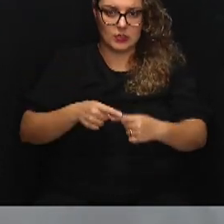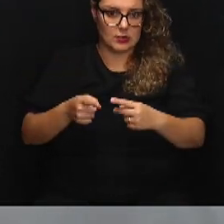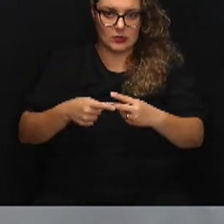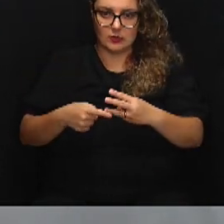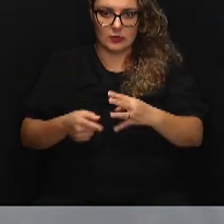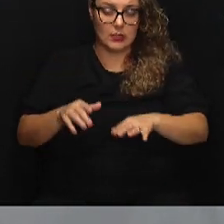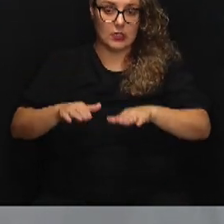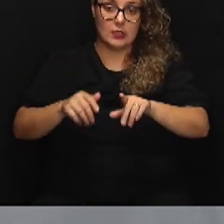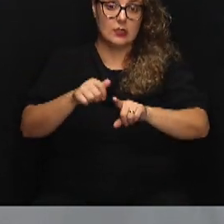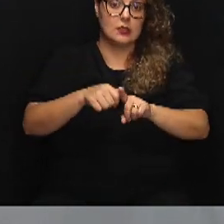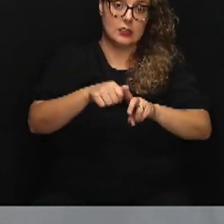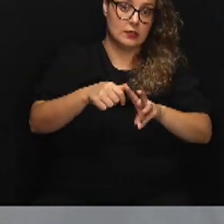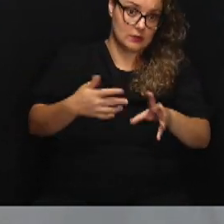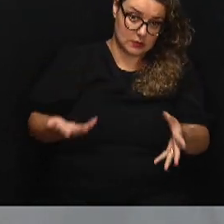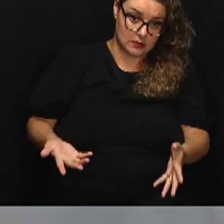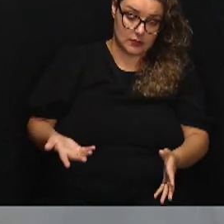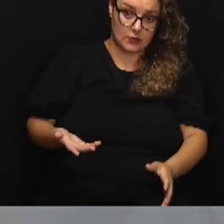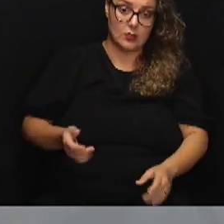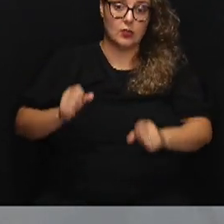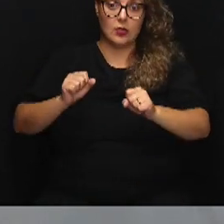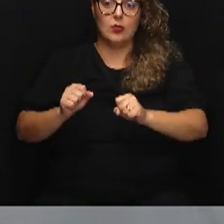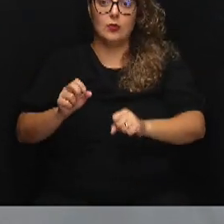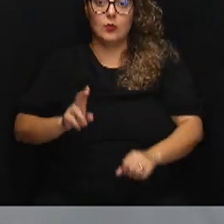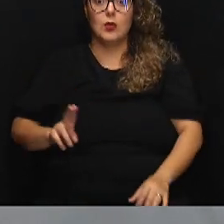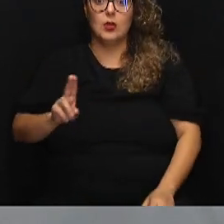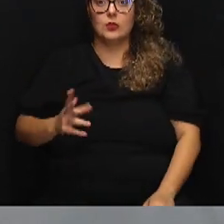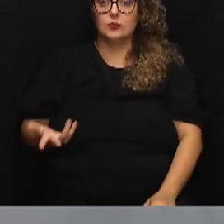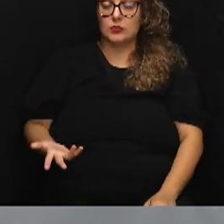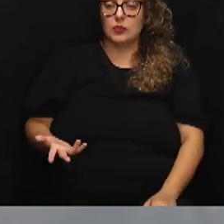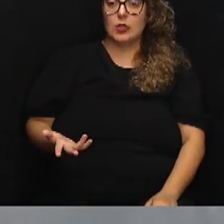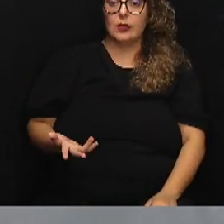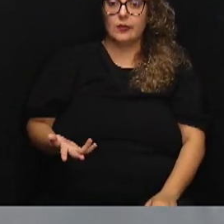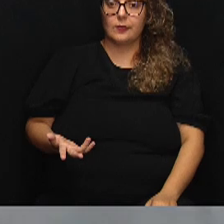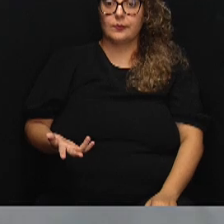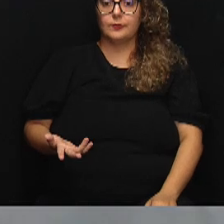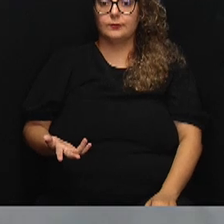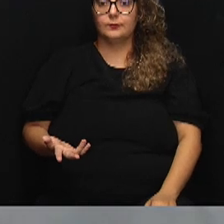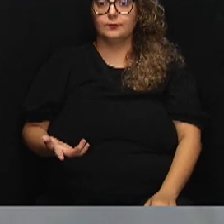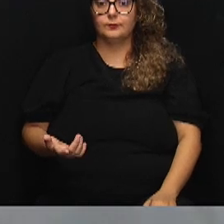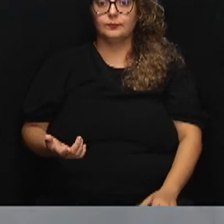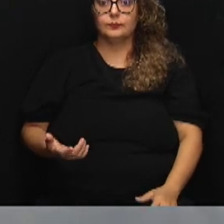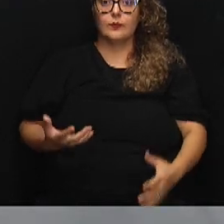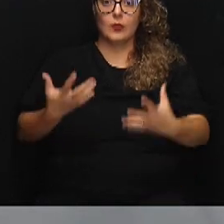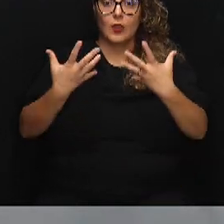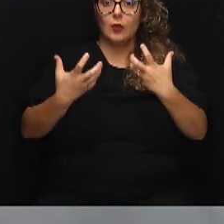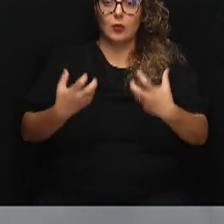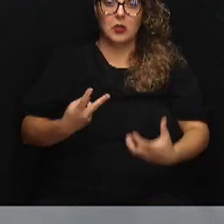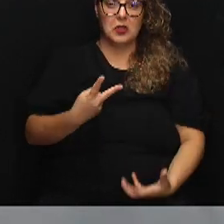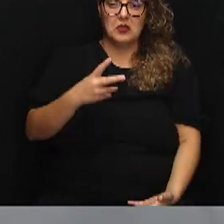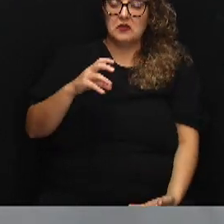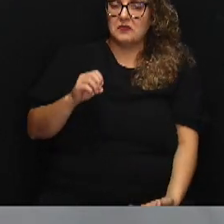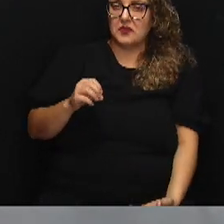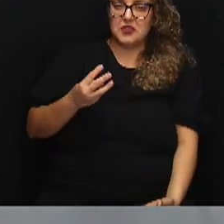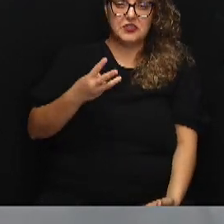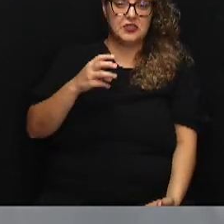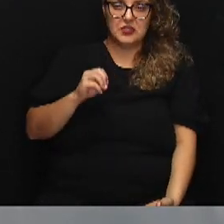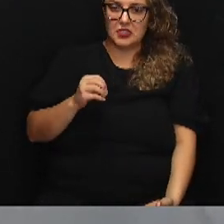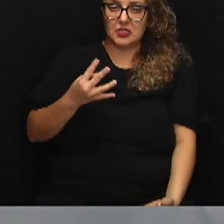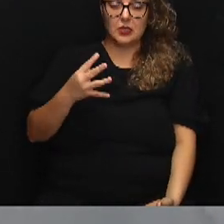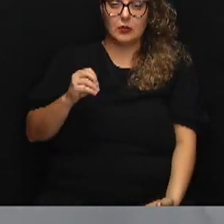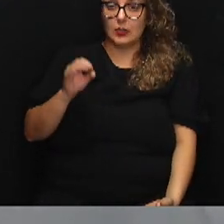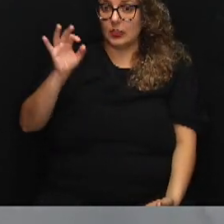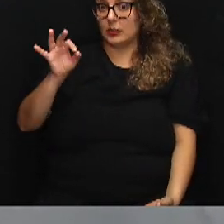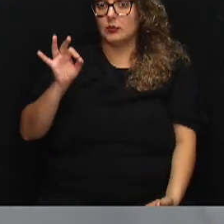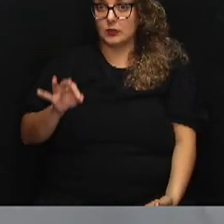talvez meses, tá? Isso pode ser utilizado para absorver grande quantidade de água, 20, 30, 40% de chuva